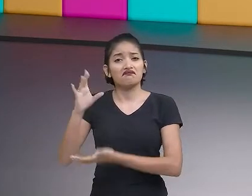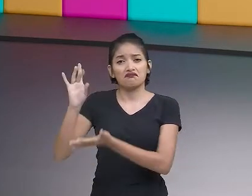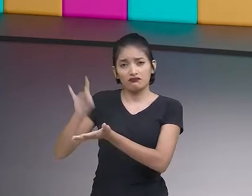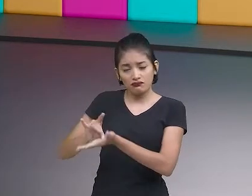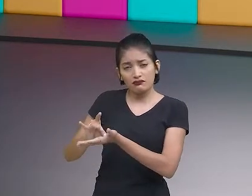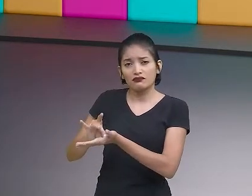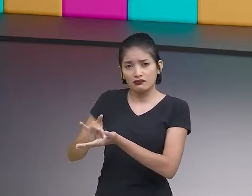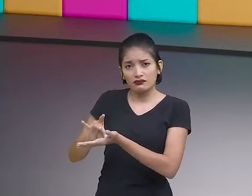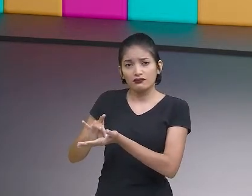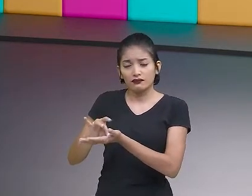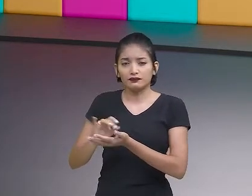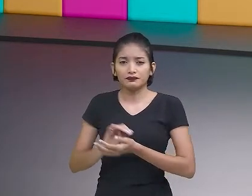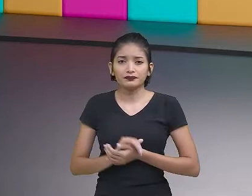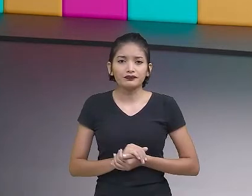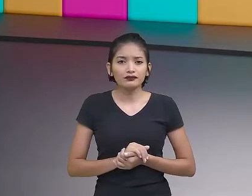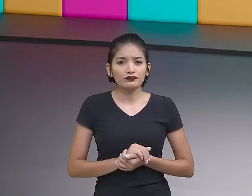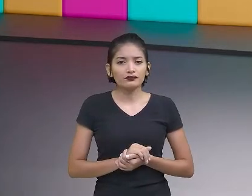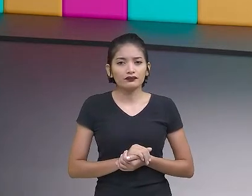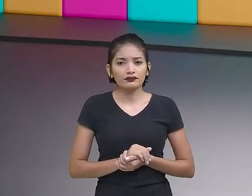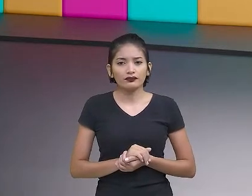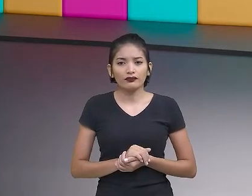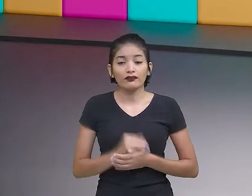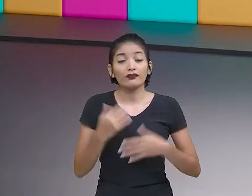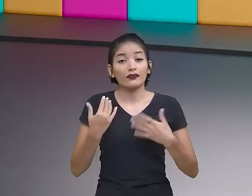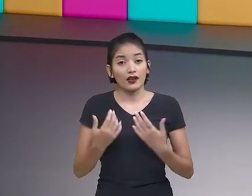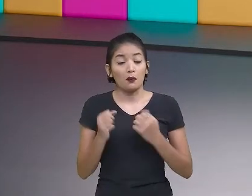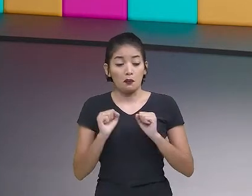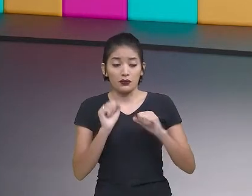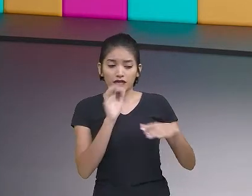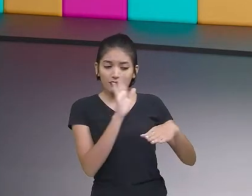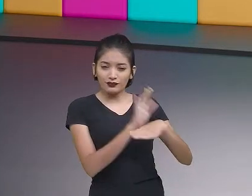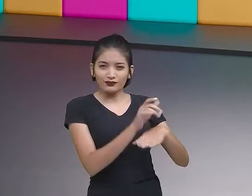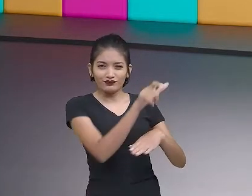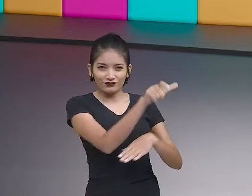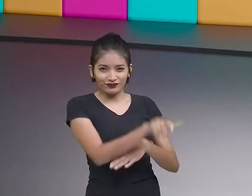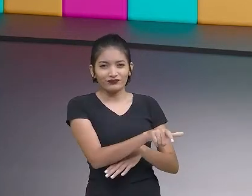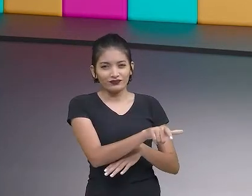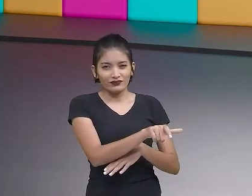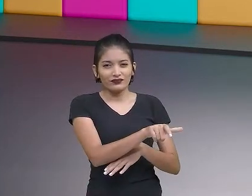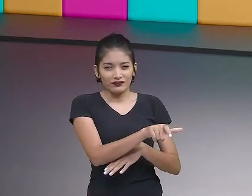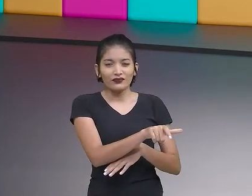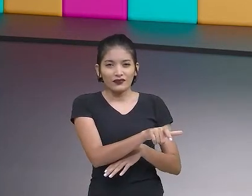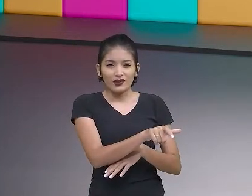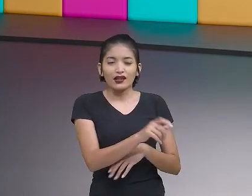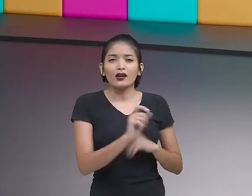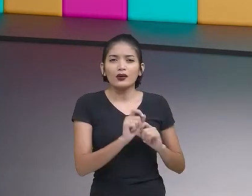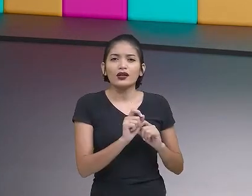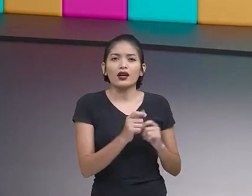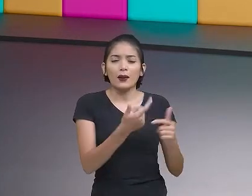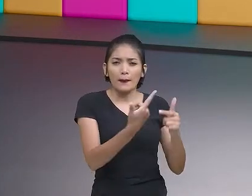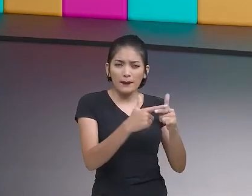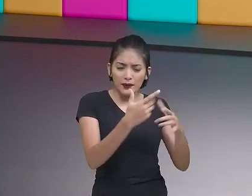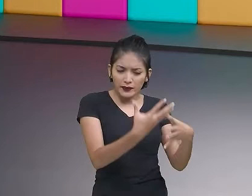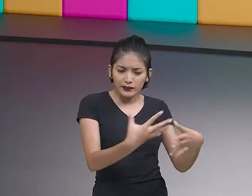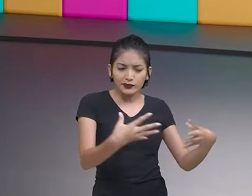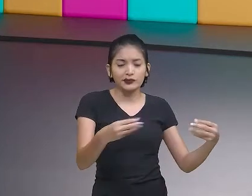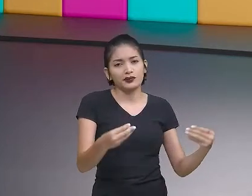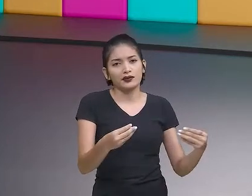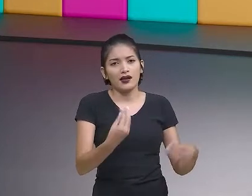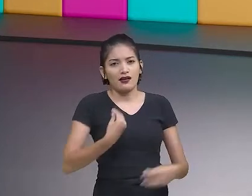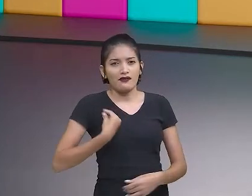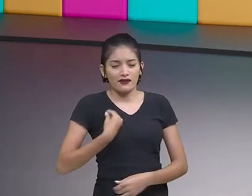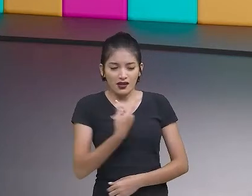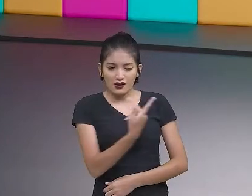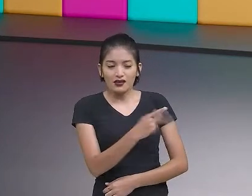São necessárias se realmente a gente pode ajudar aquela pessoa a sair de um momento delicado da sua vida.